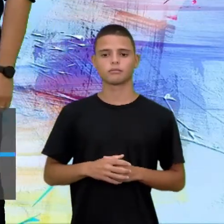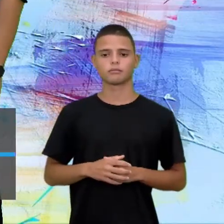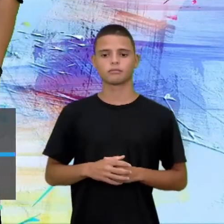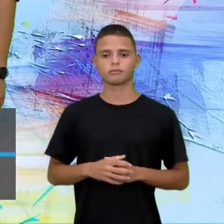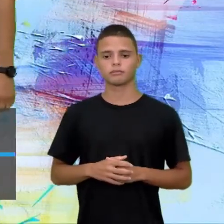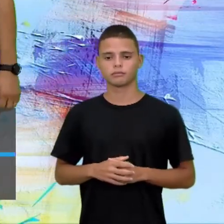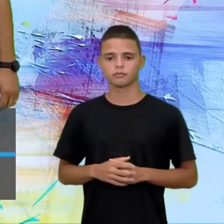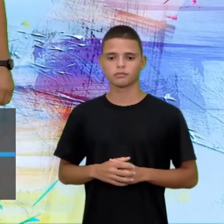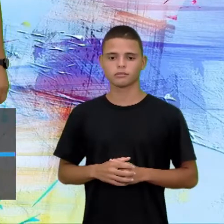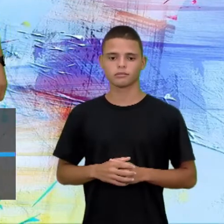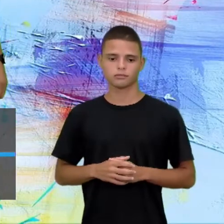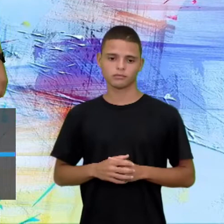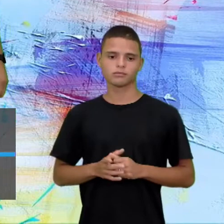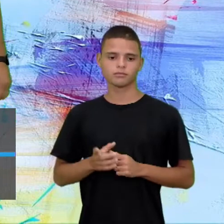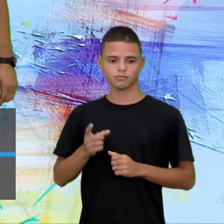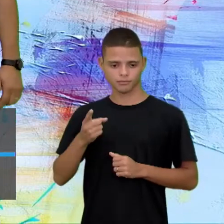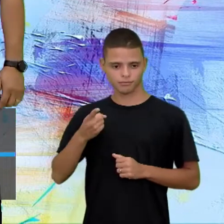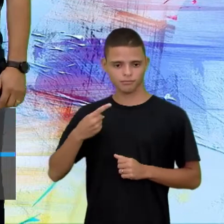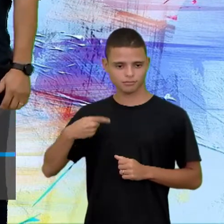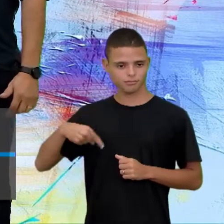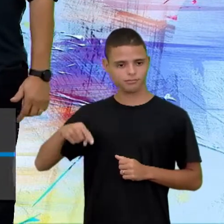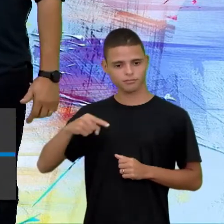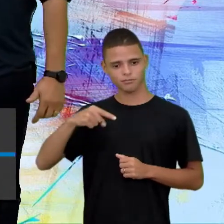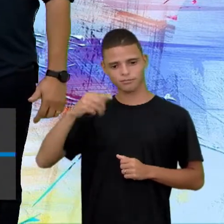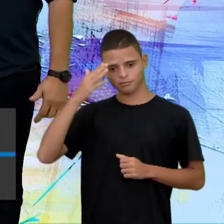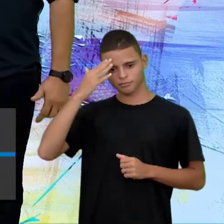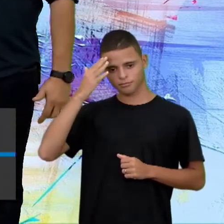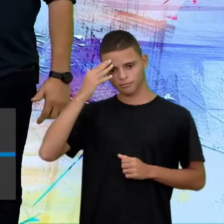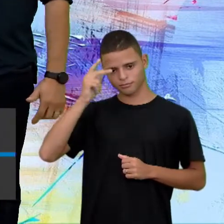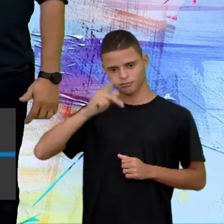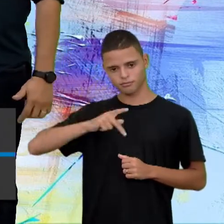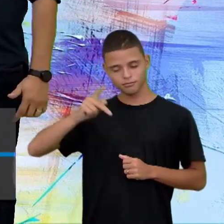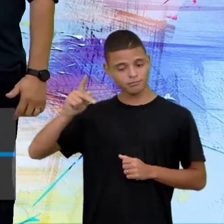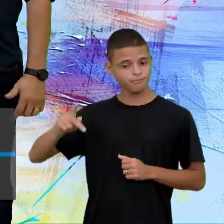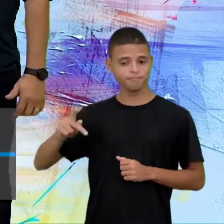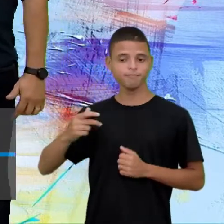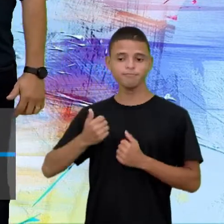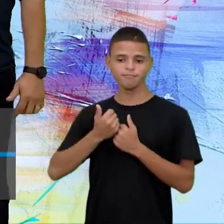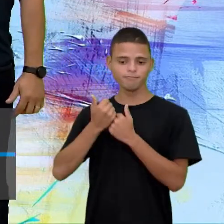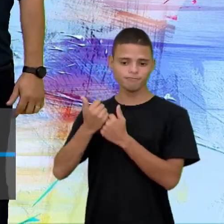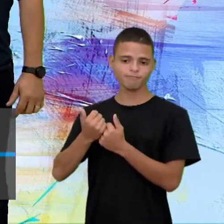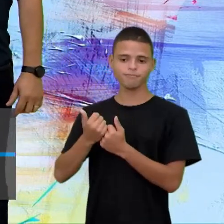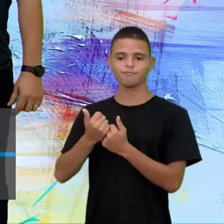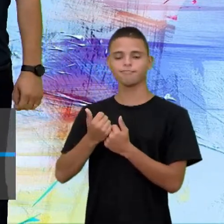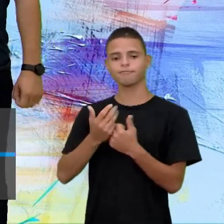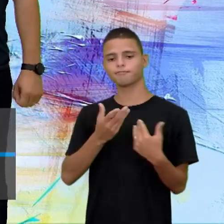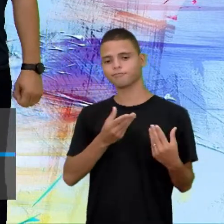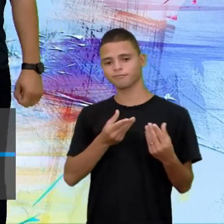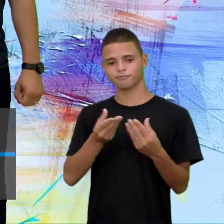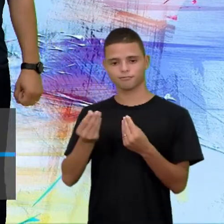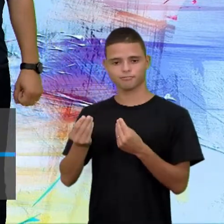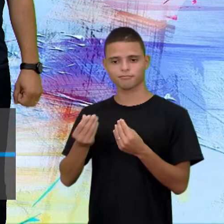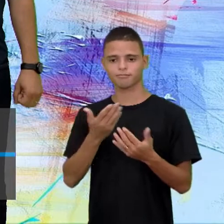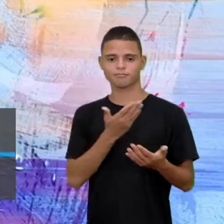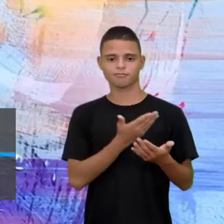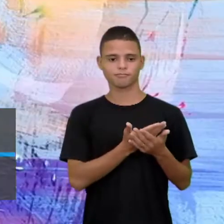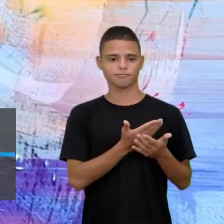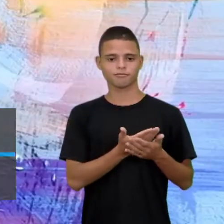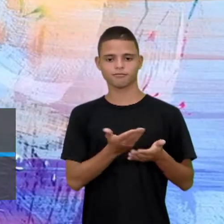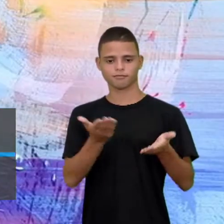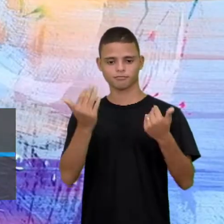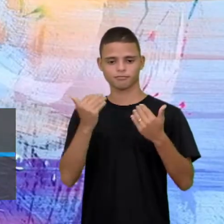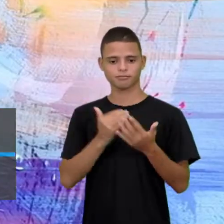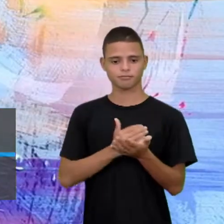só, a gente sabe que já das nossas aulas aí, como o Pro vem contribuindo bastante conosco aqui nas nossas aulas. E para começar aí nesse